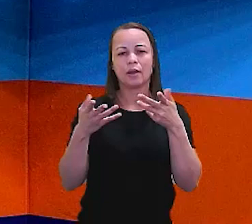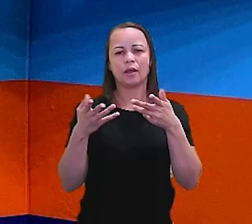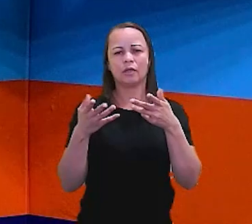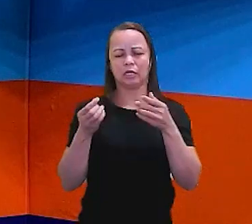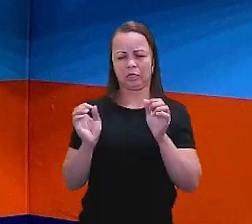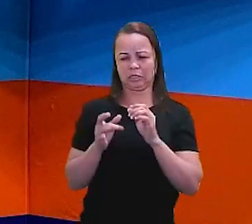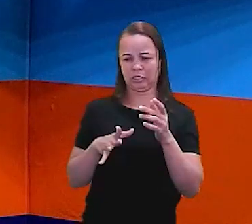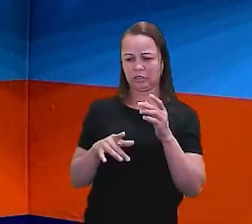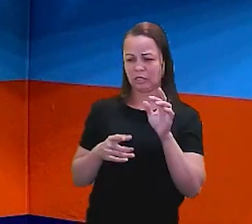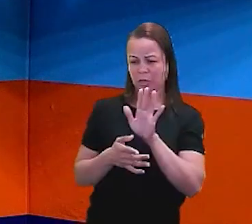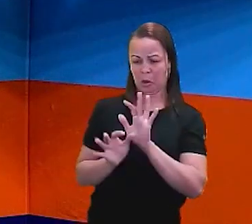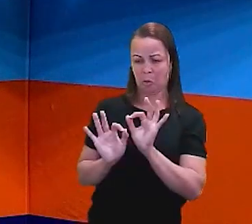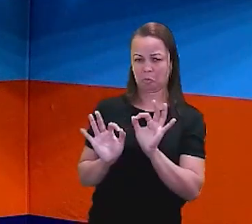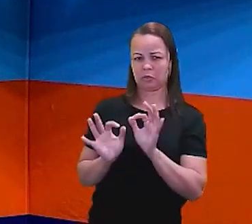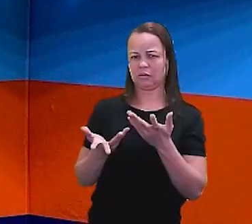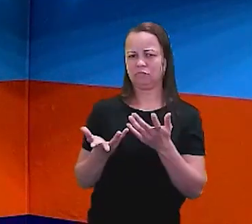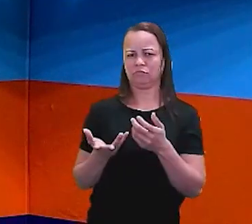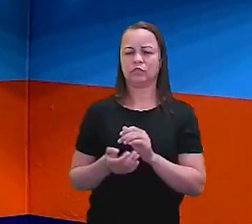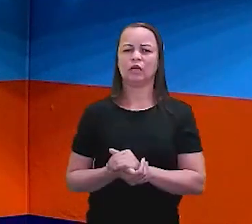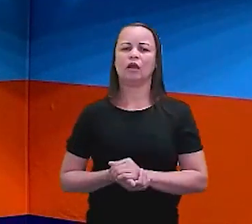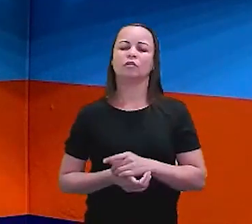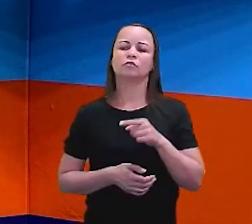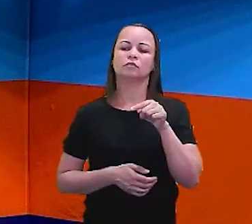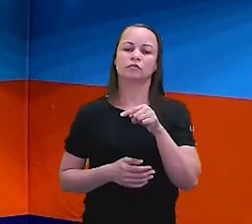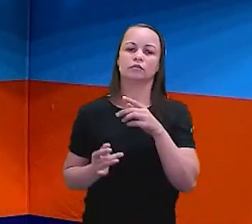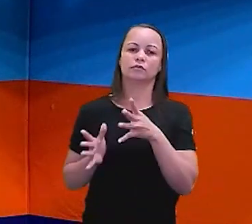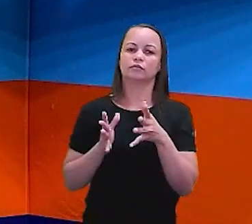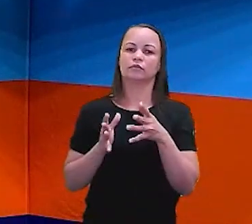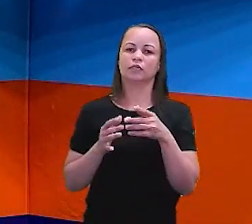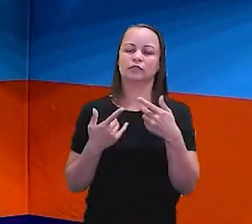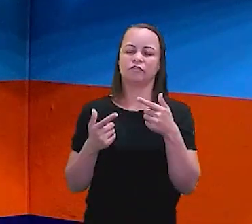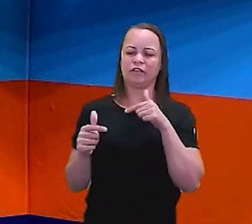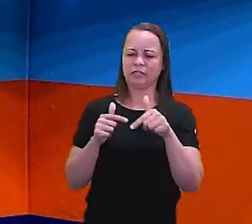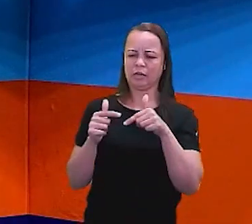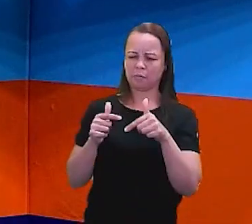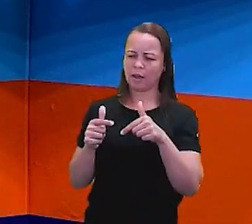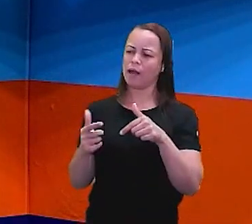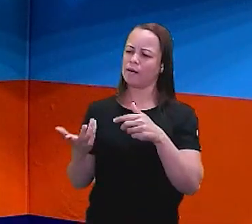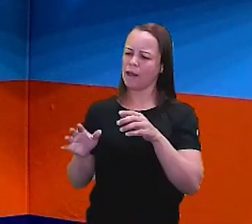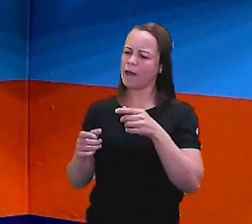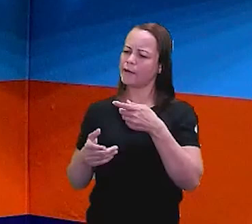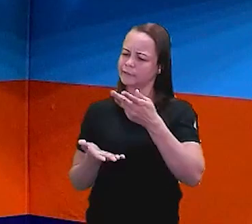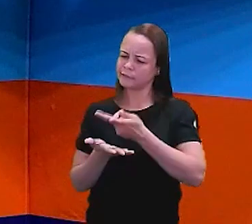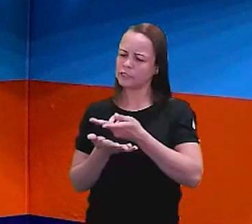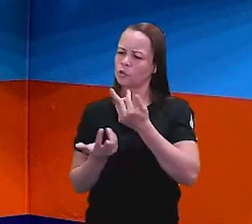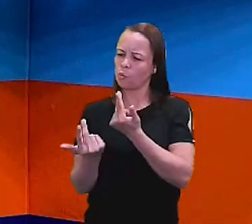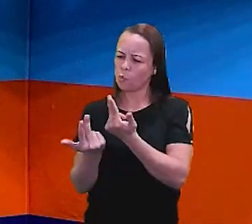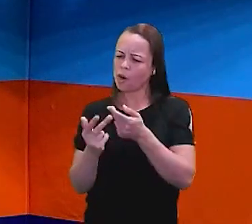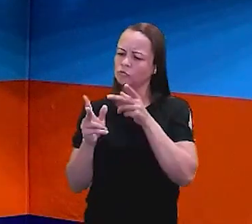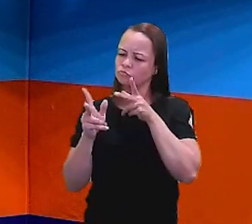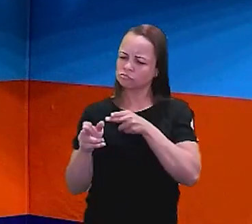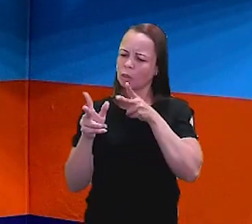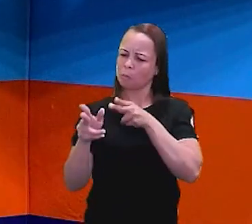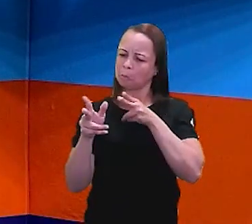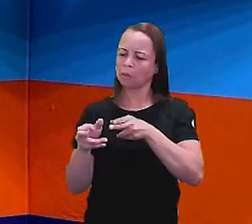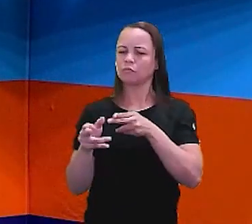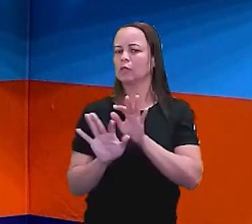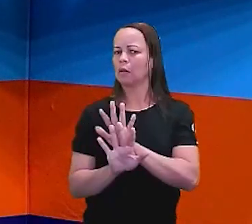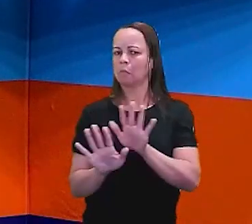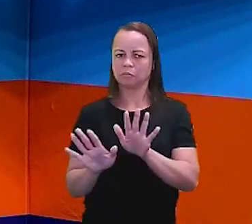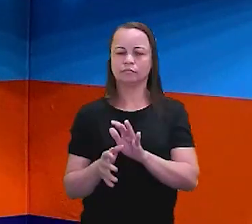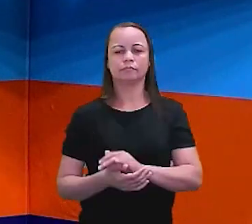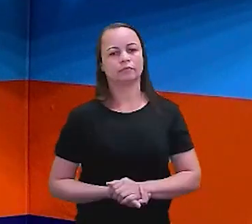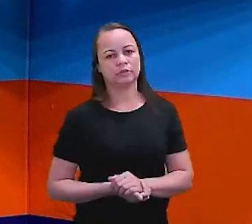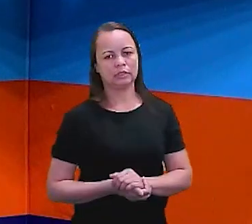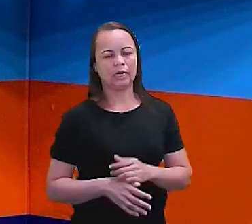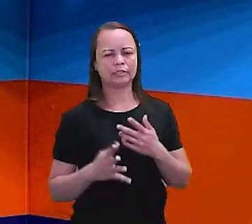mudado. Você era aquele jeito, né? Você, dono da fábrica, você vai trabalhar para mim assim, ponto final e acabou. Então eles começaram a ter consciência